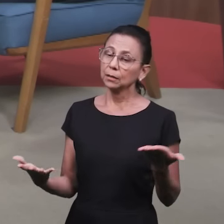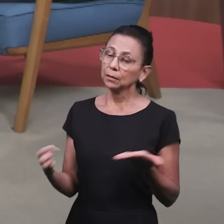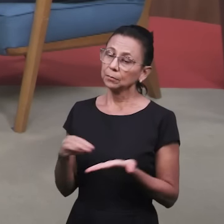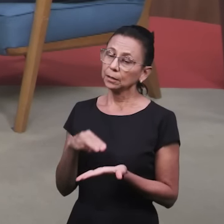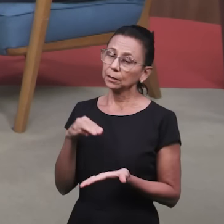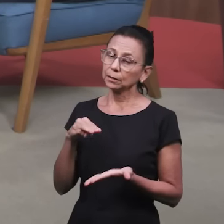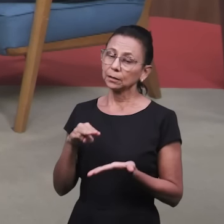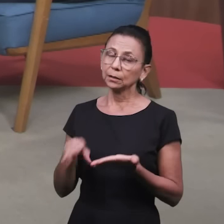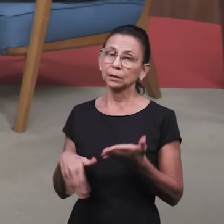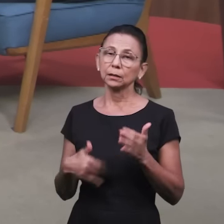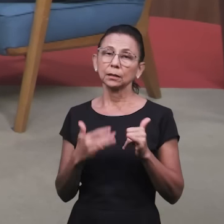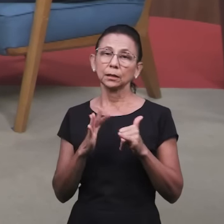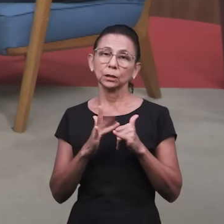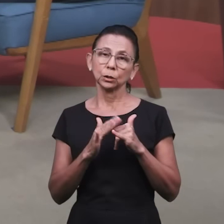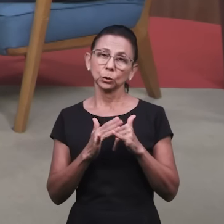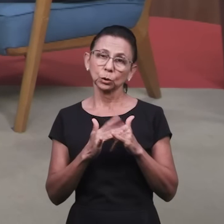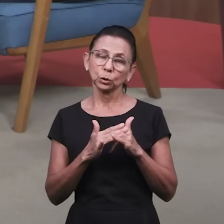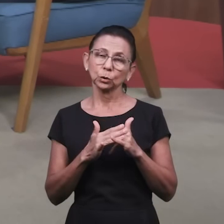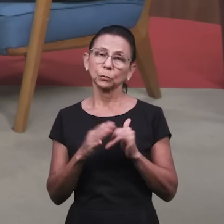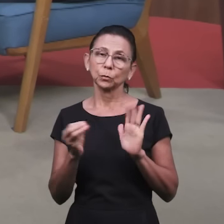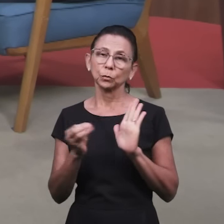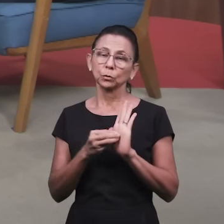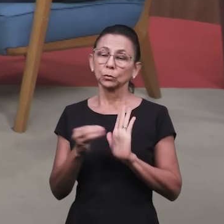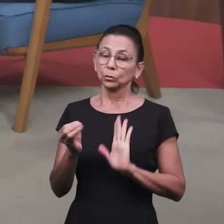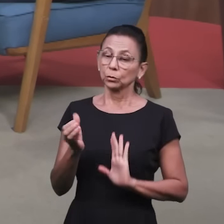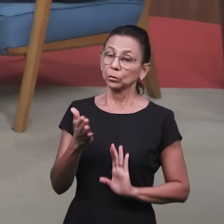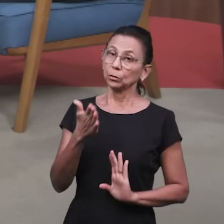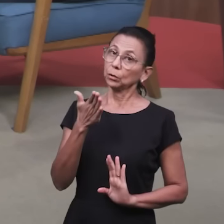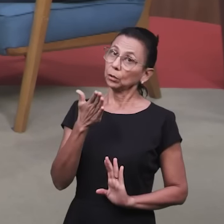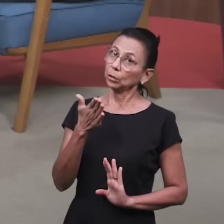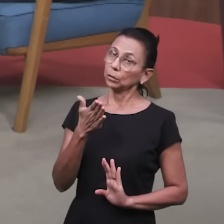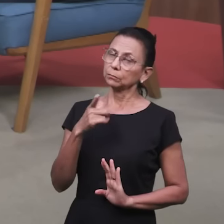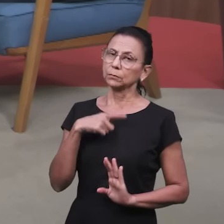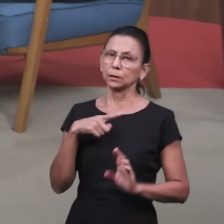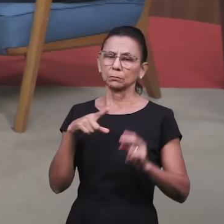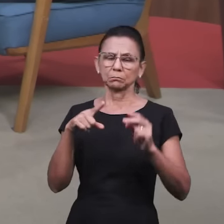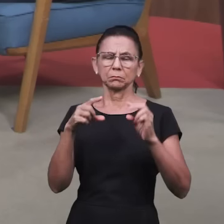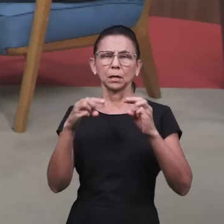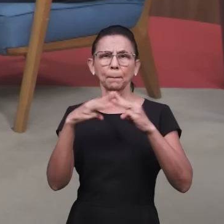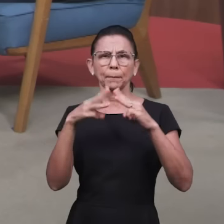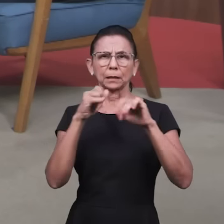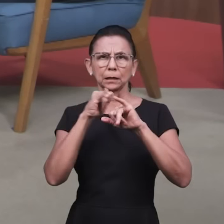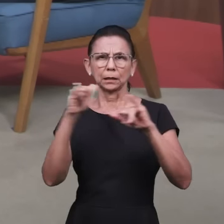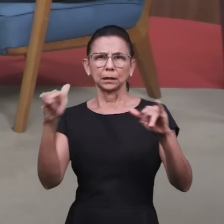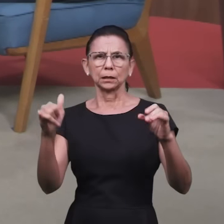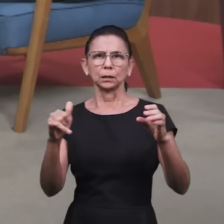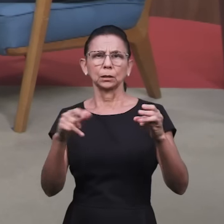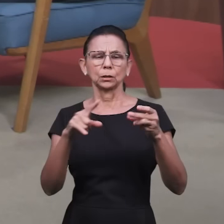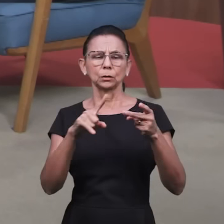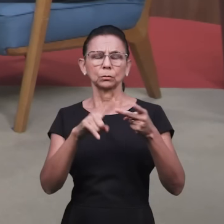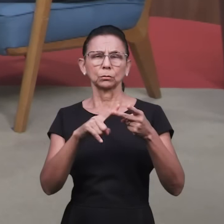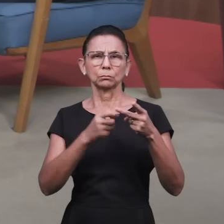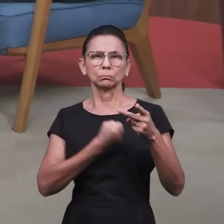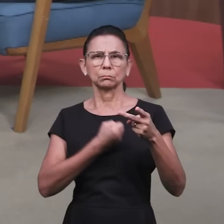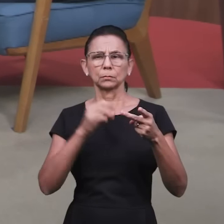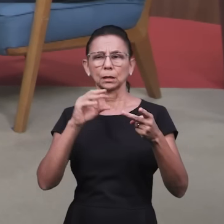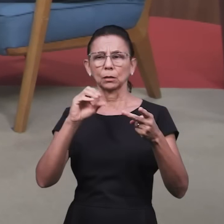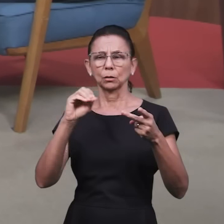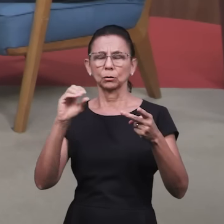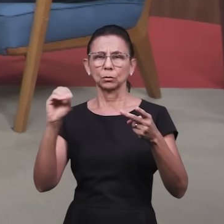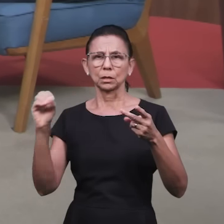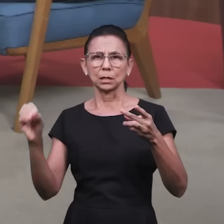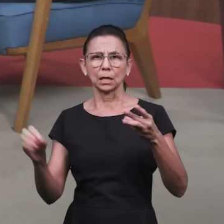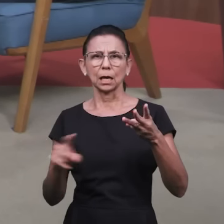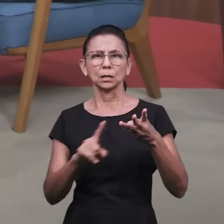no YouTube, a cada dia mais estamos lançando novos conteúdos. Temos o Manaim News, temos o Ligue 0800, o programa